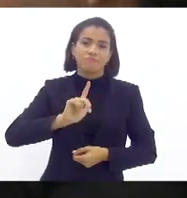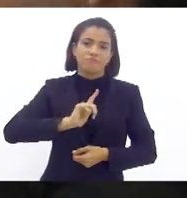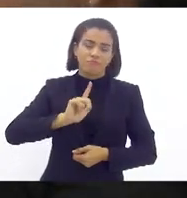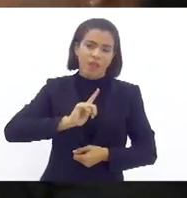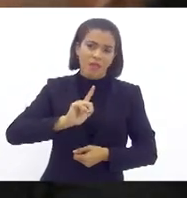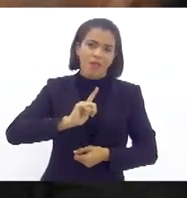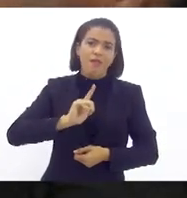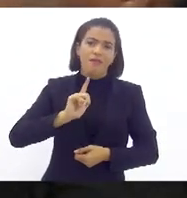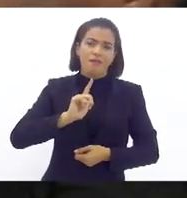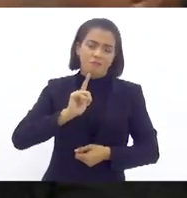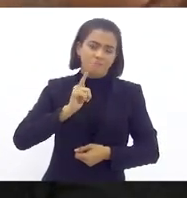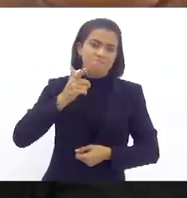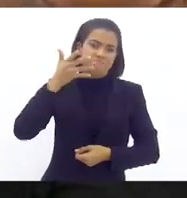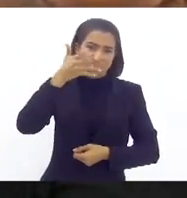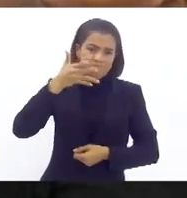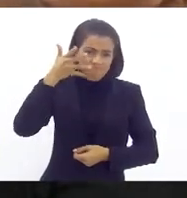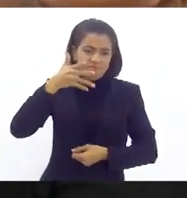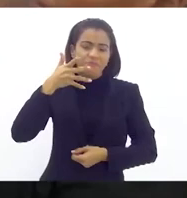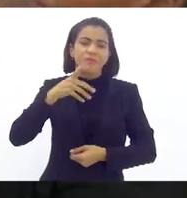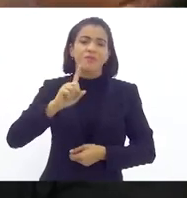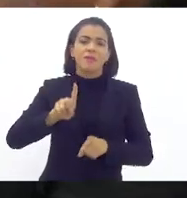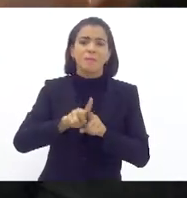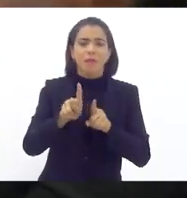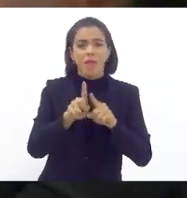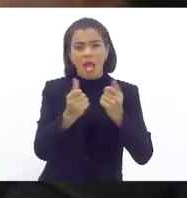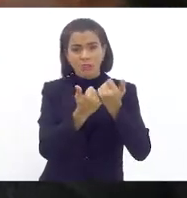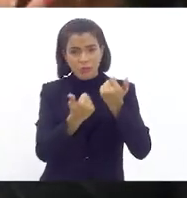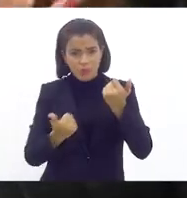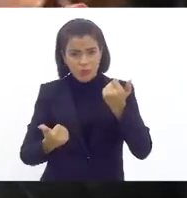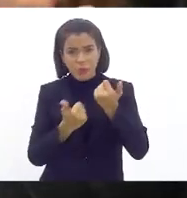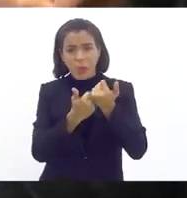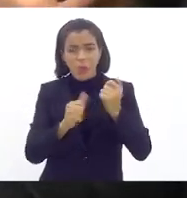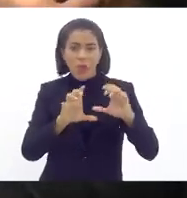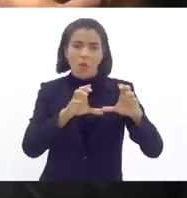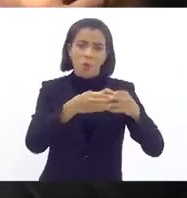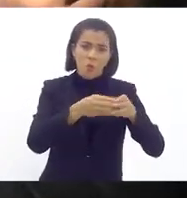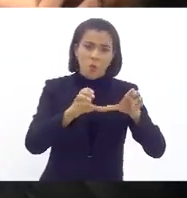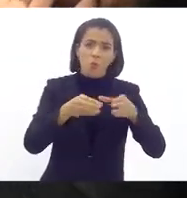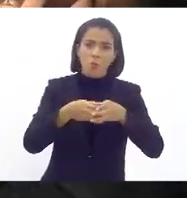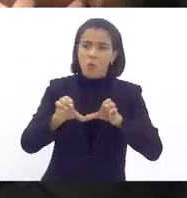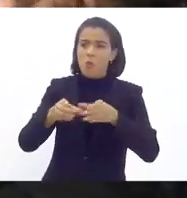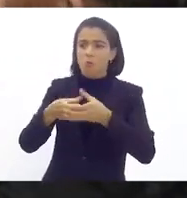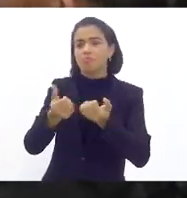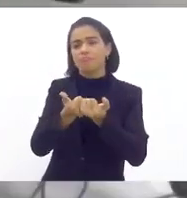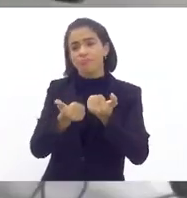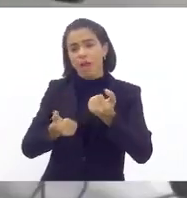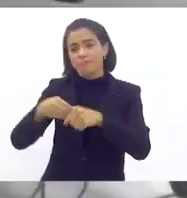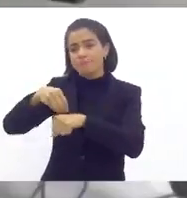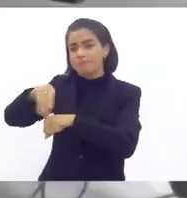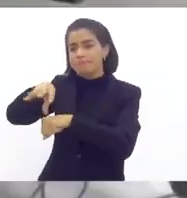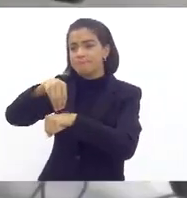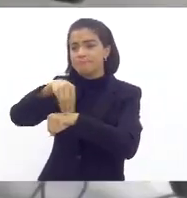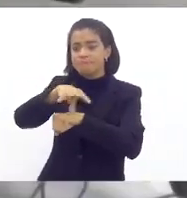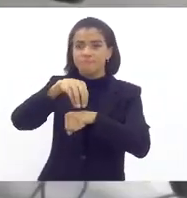desdobramentos. Depois, as nossas assessorias, dos nossos mandatos vão passar para as pessoas